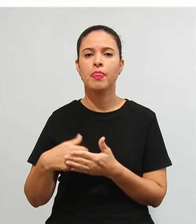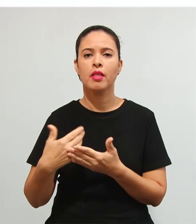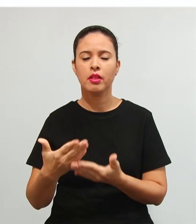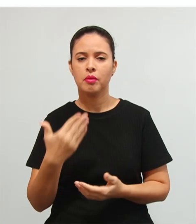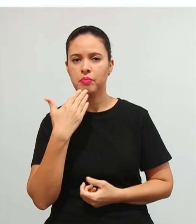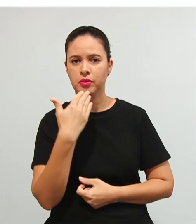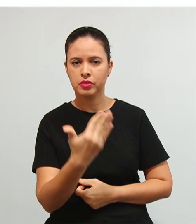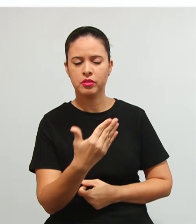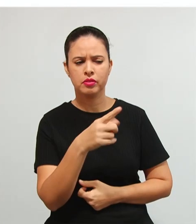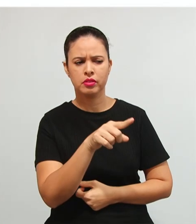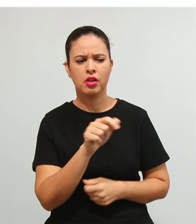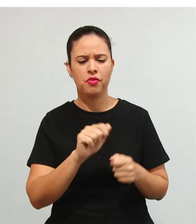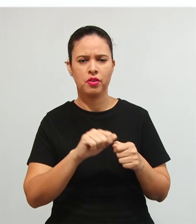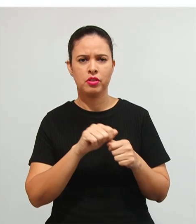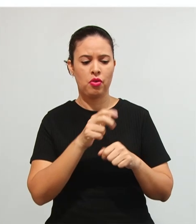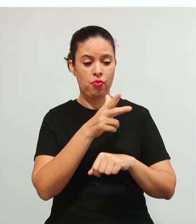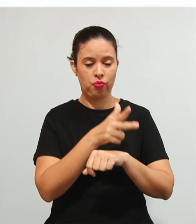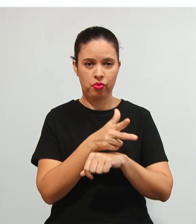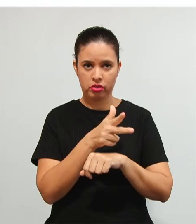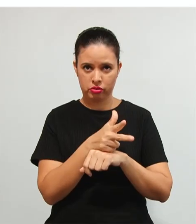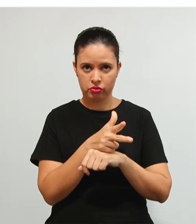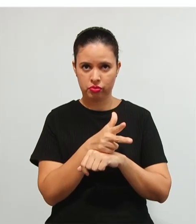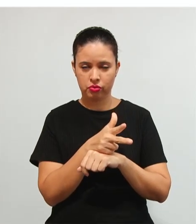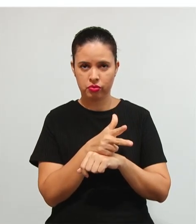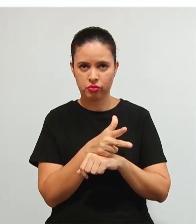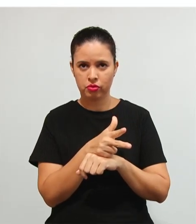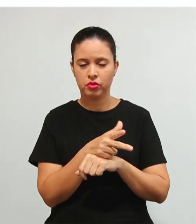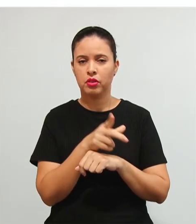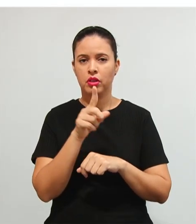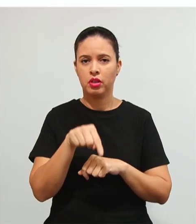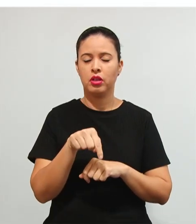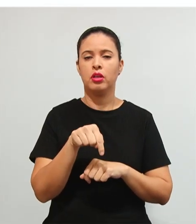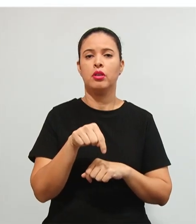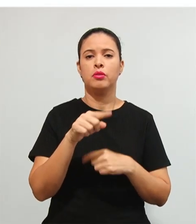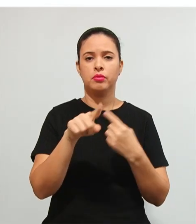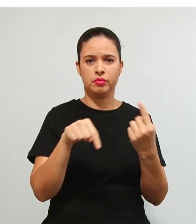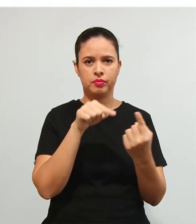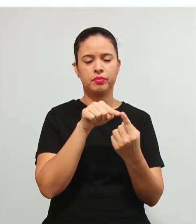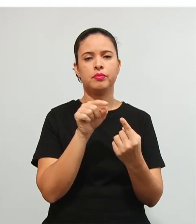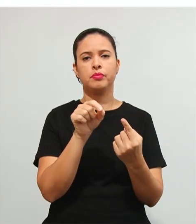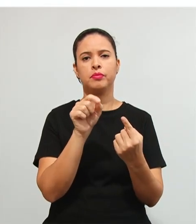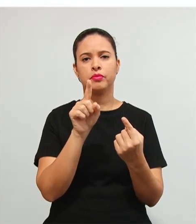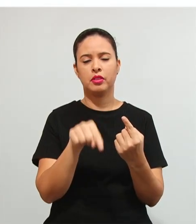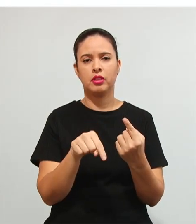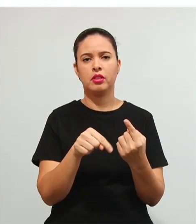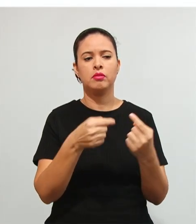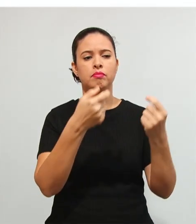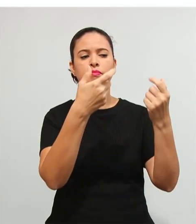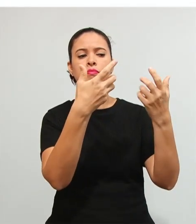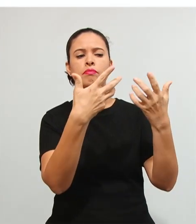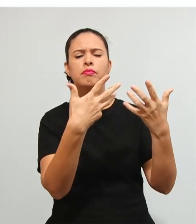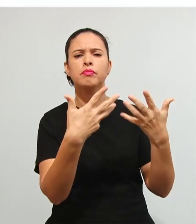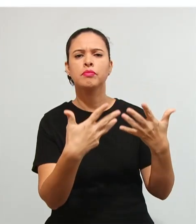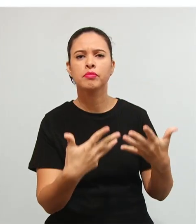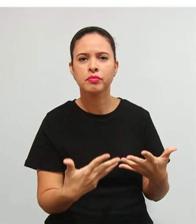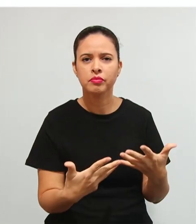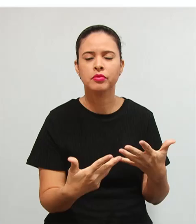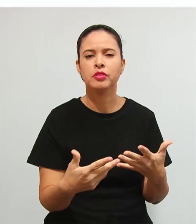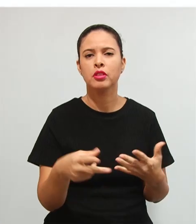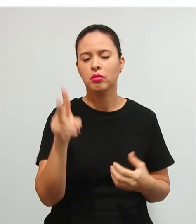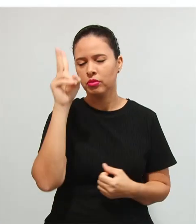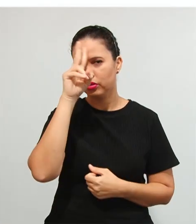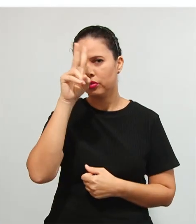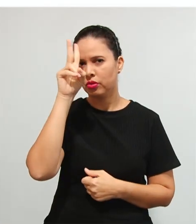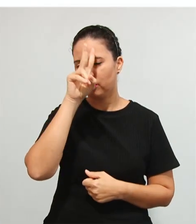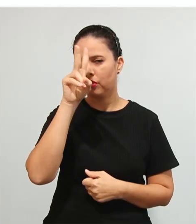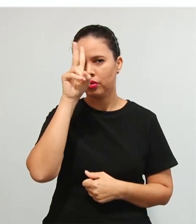alunos, produzam um vídeo, o objetivo pedagógico tem que ser a contação de história, ou que conte uma história, que